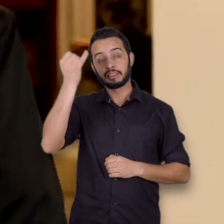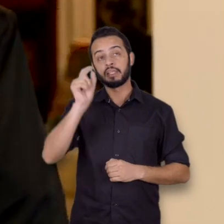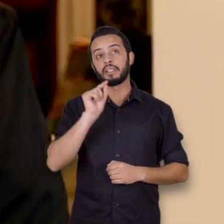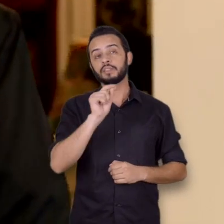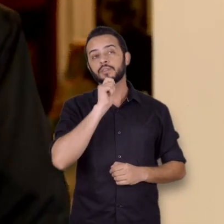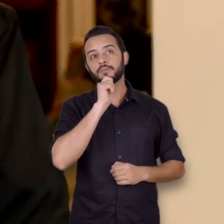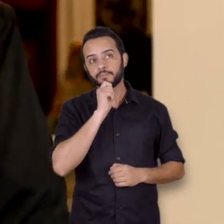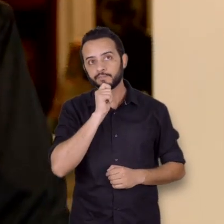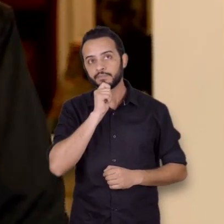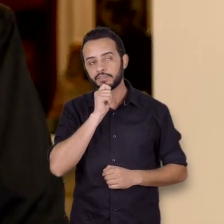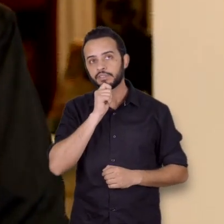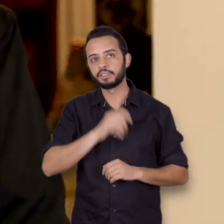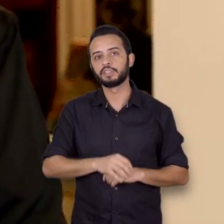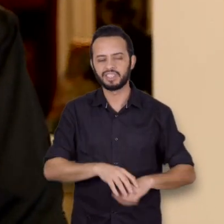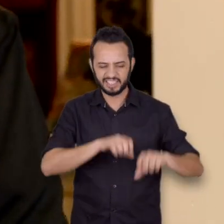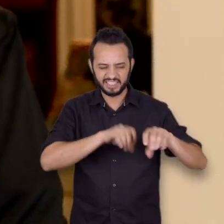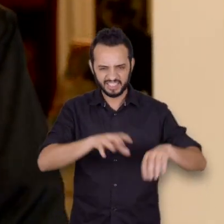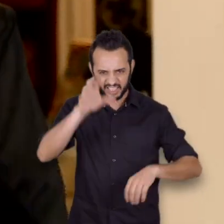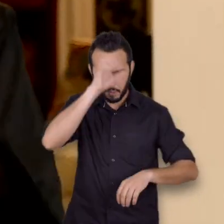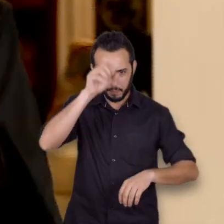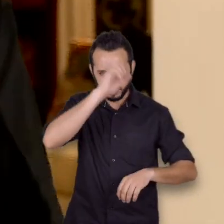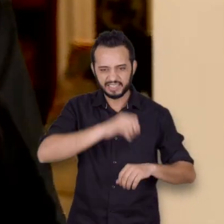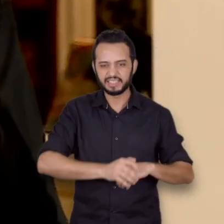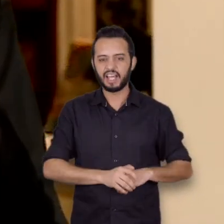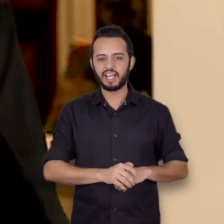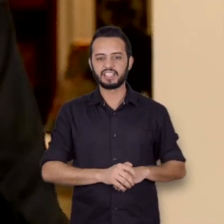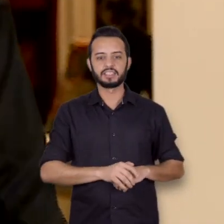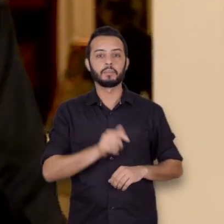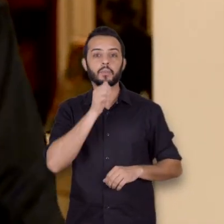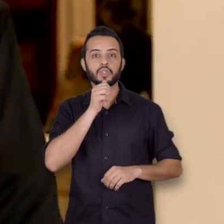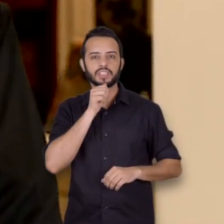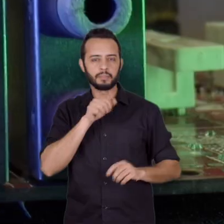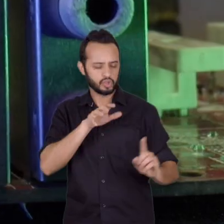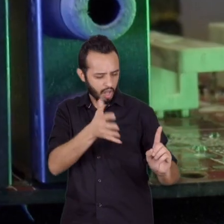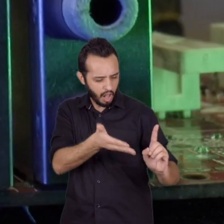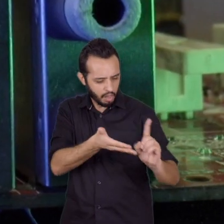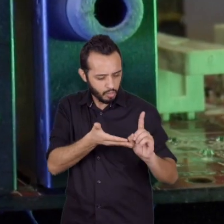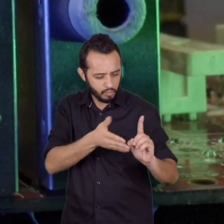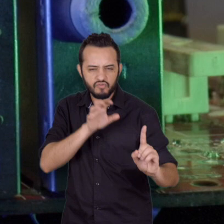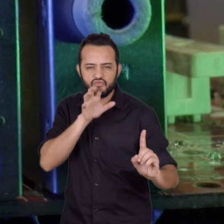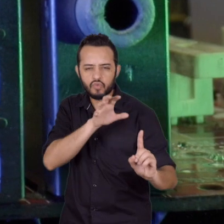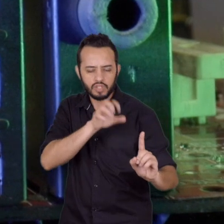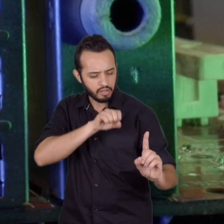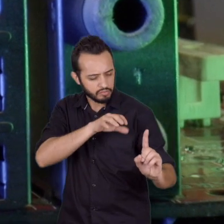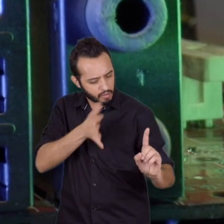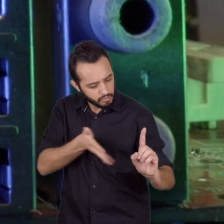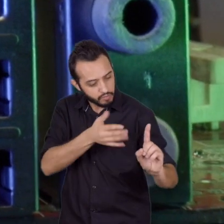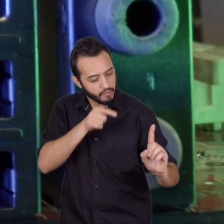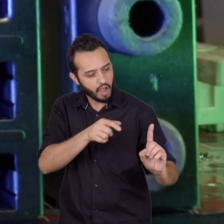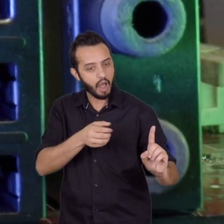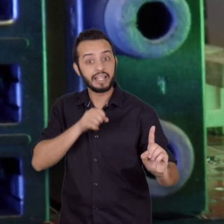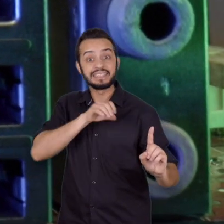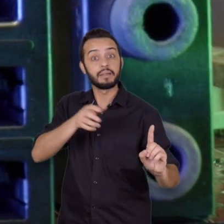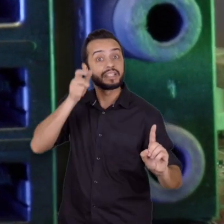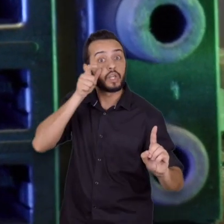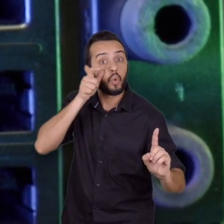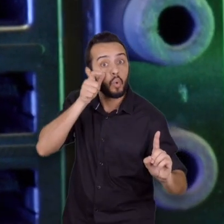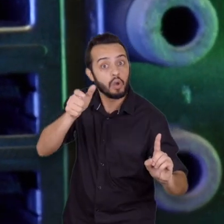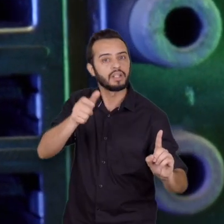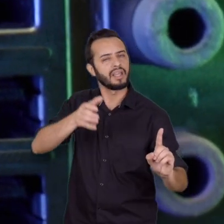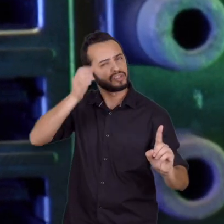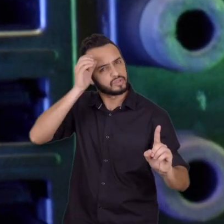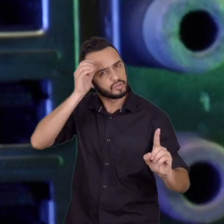do ensino e da aprendizagem, principalmente, né? De fisgar o aluno, para ter curiosidade com o